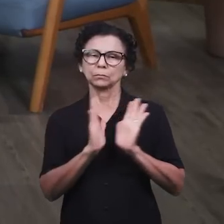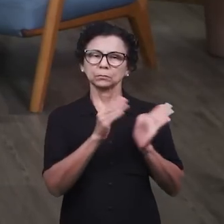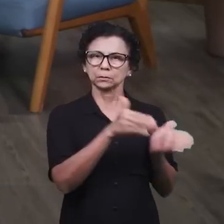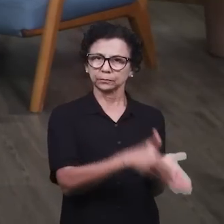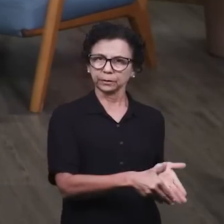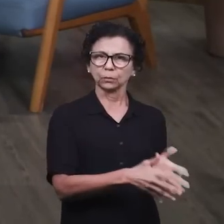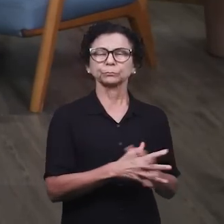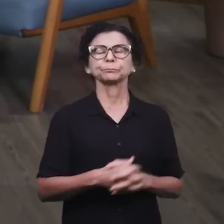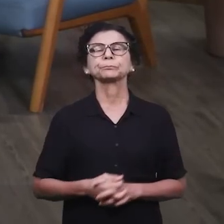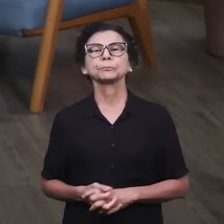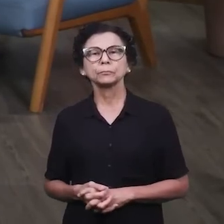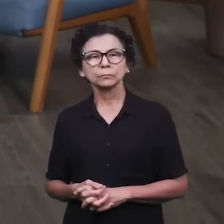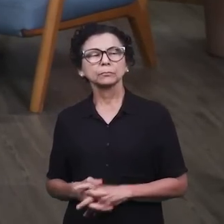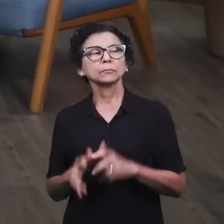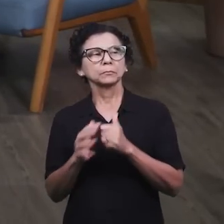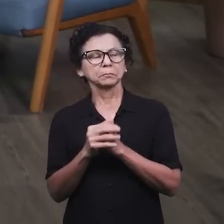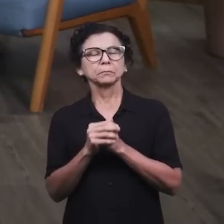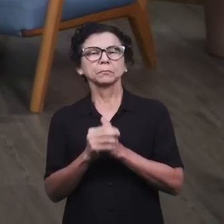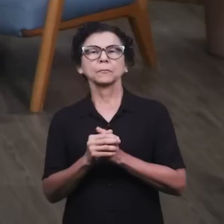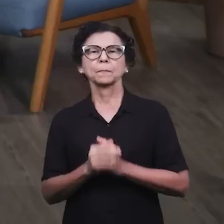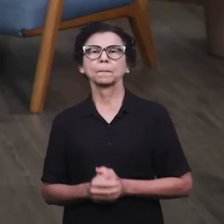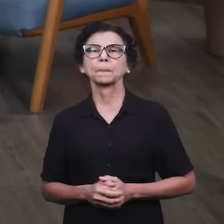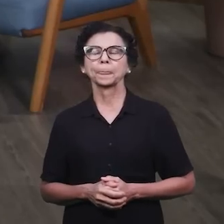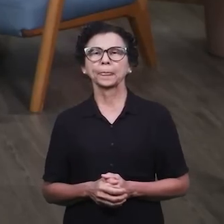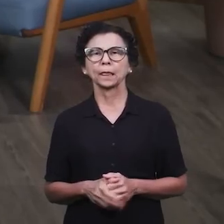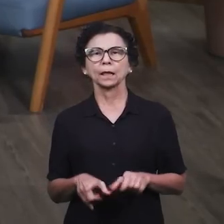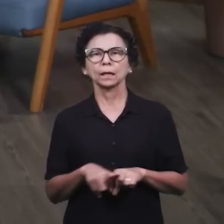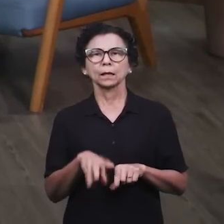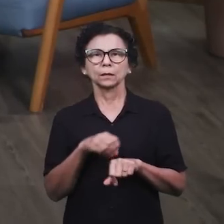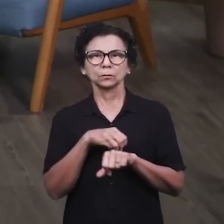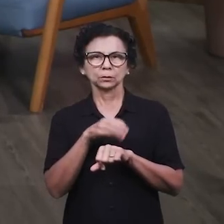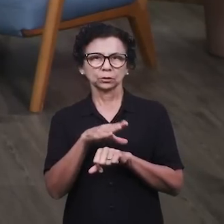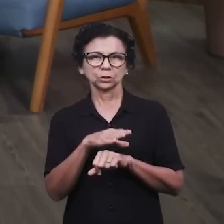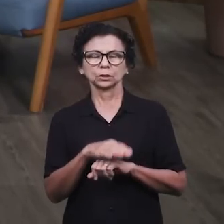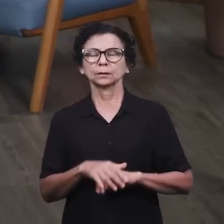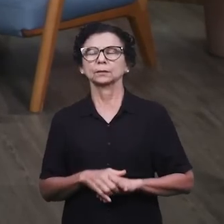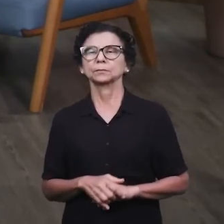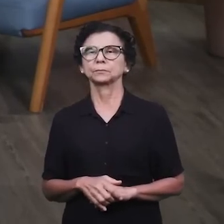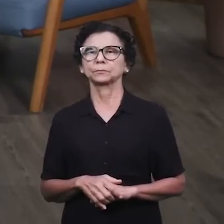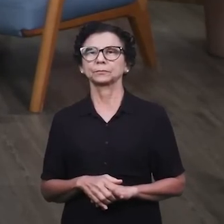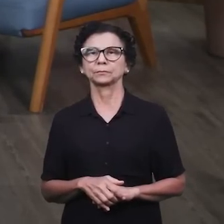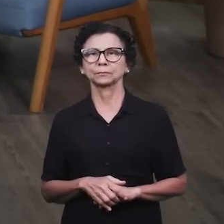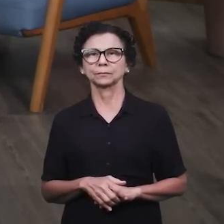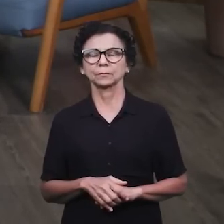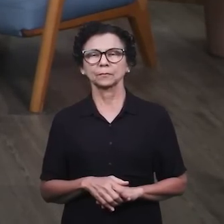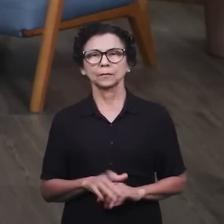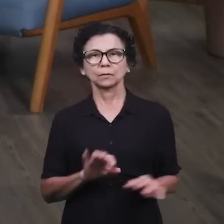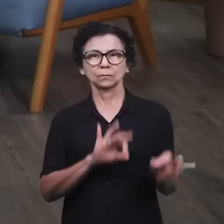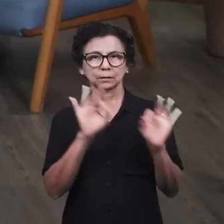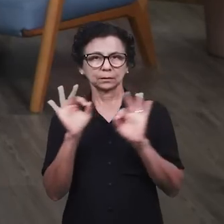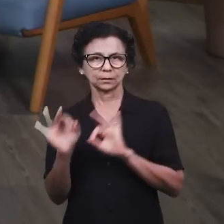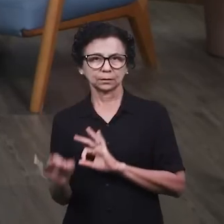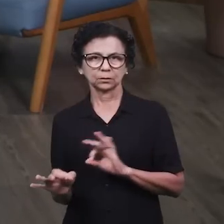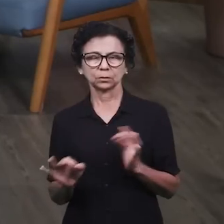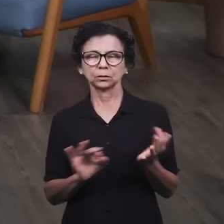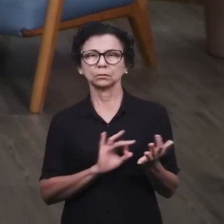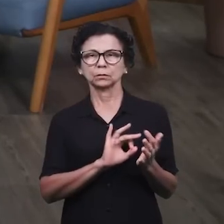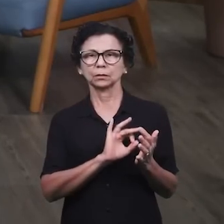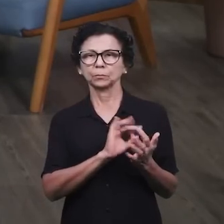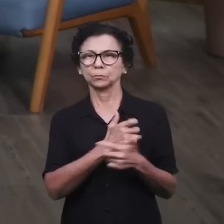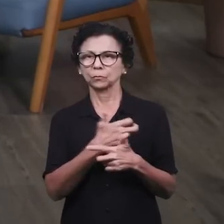ao longo dos séculos. E as 7 parábolas também. E elas distinguem muito claramente a igreja fiel